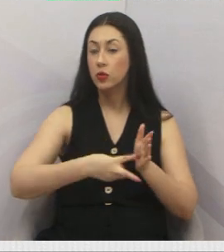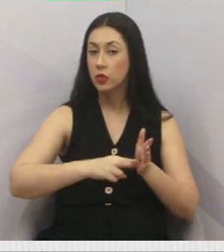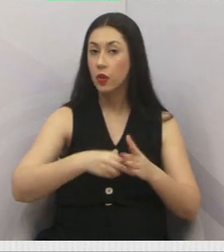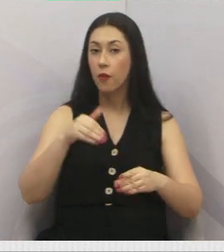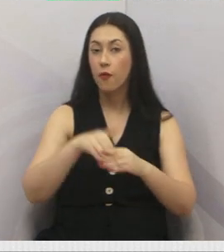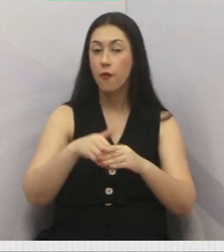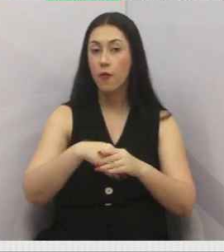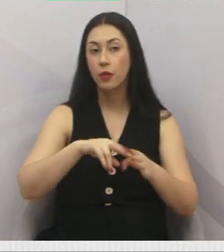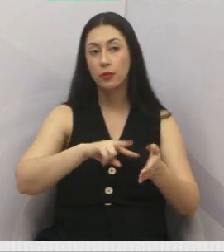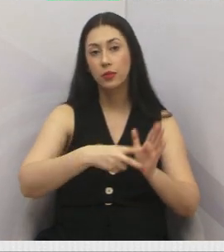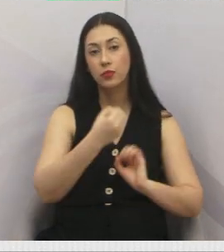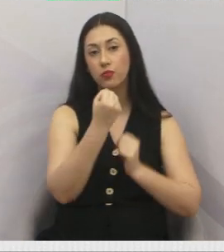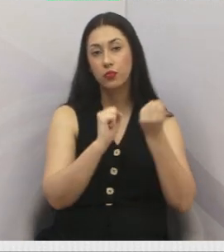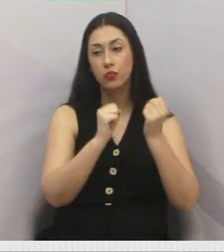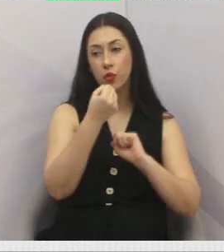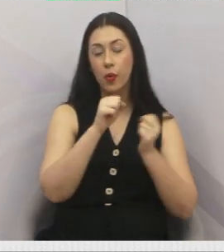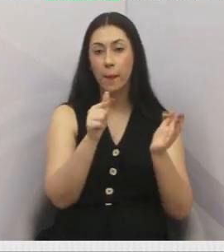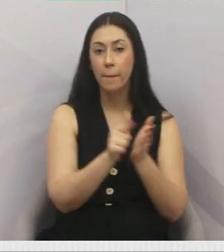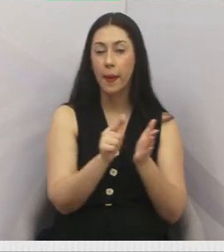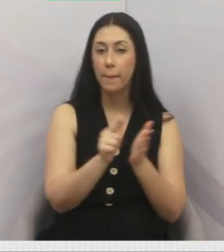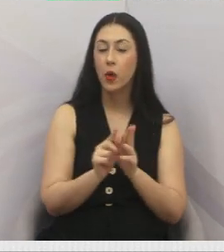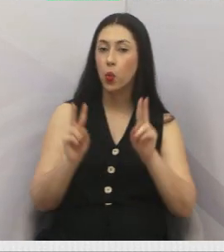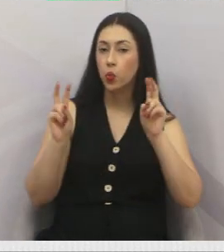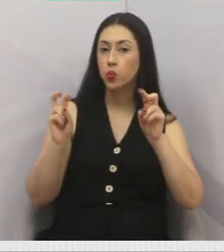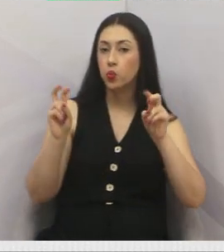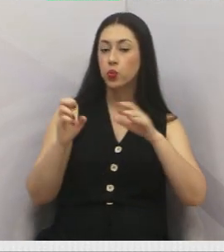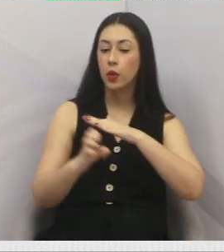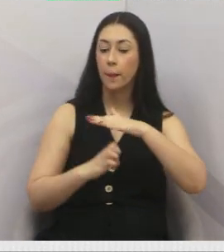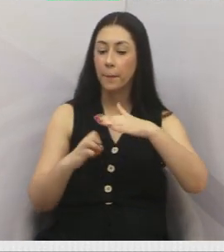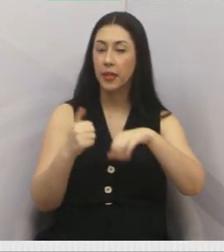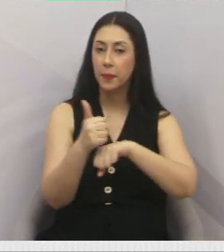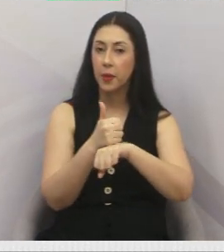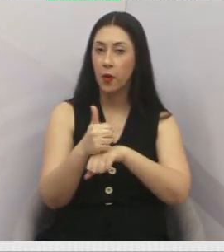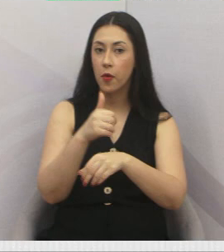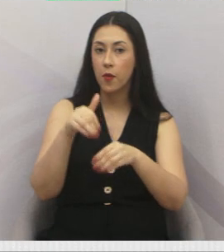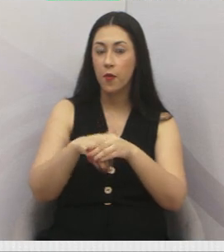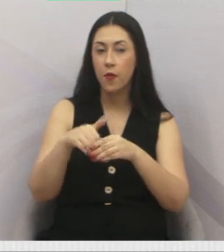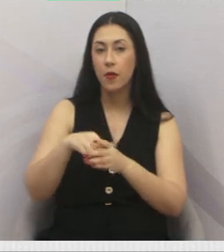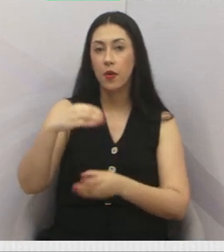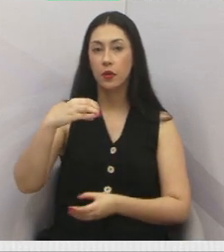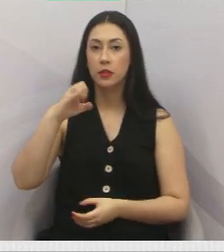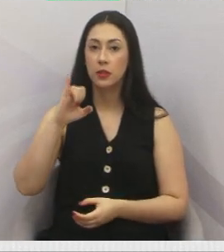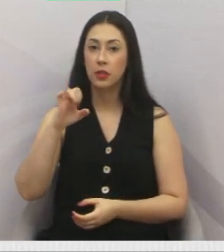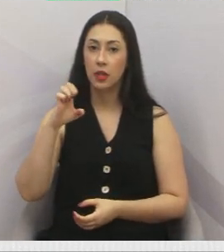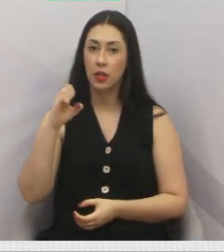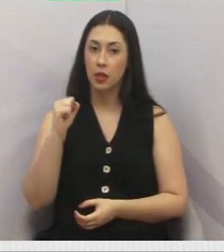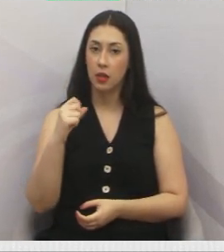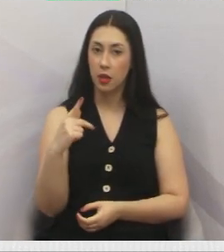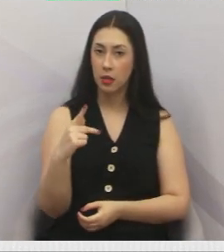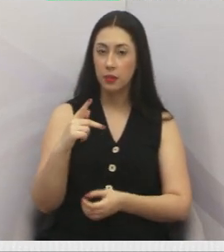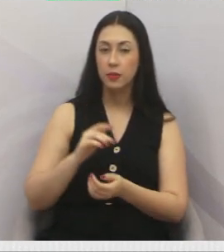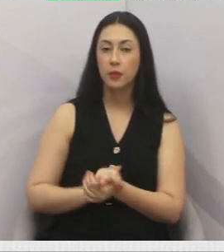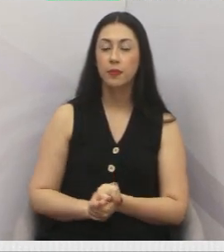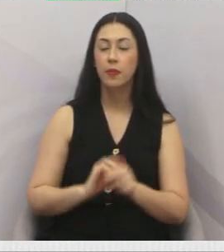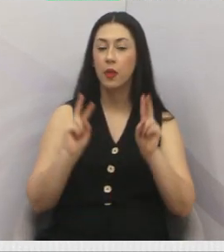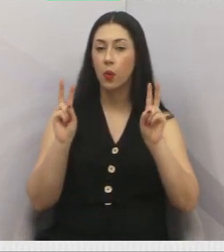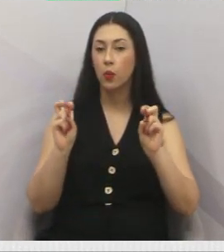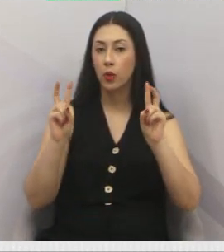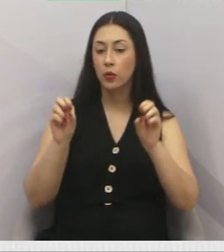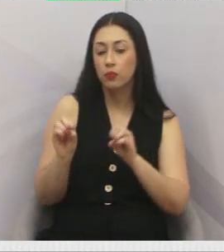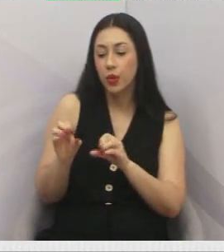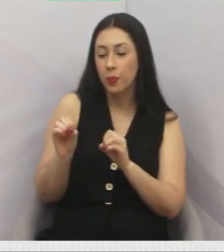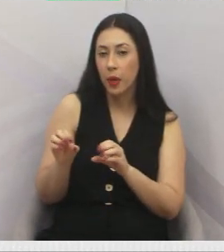sindicatos papeleiros. Segmento empresas ou entidades profissionais, um voto para a CIESP. Segmento